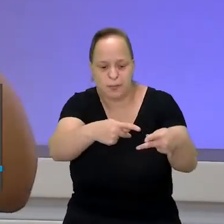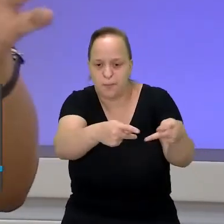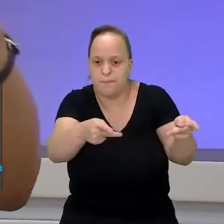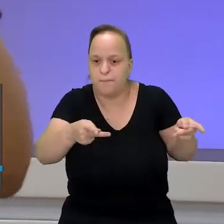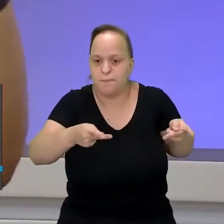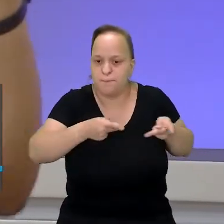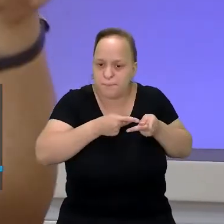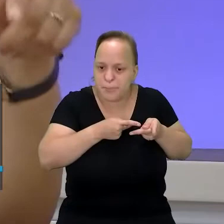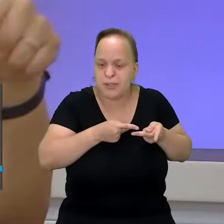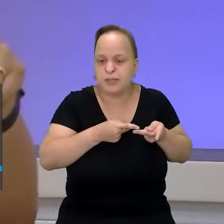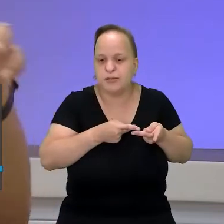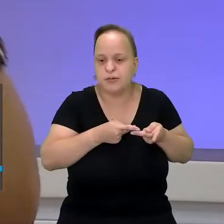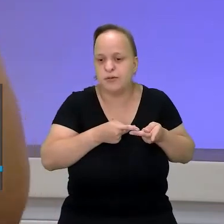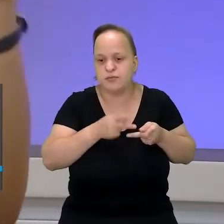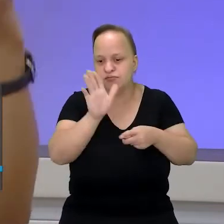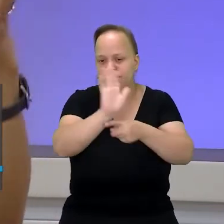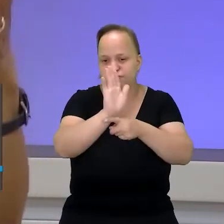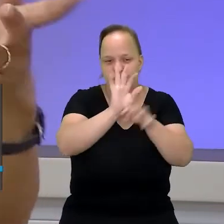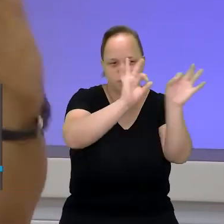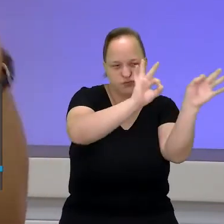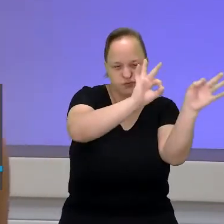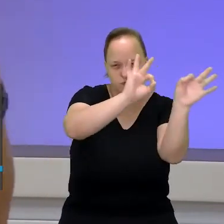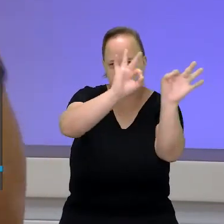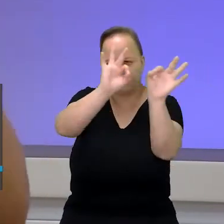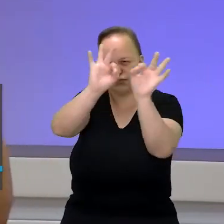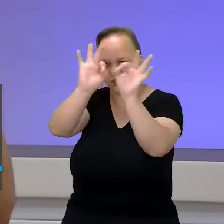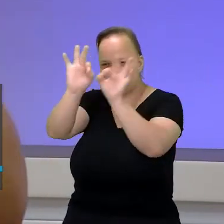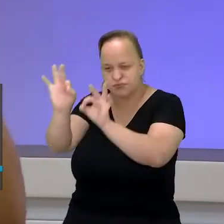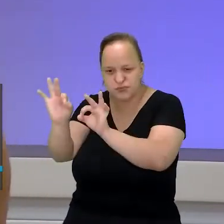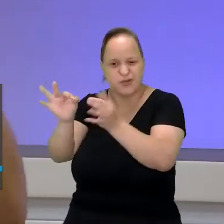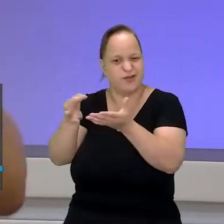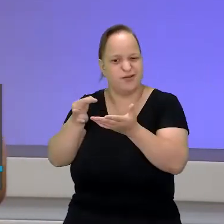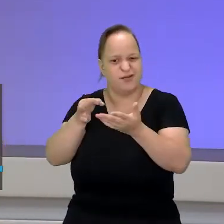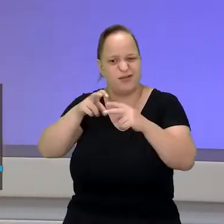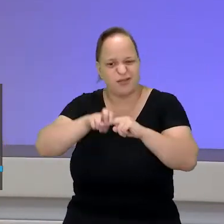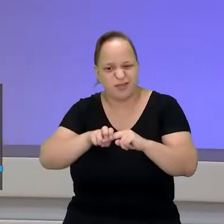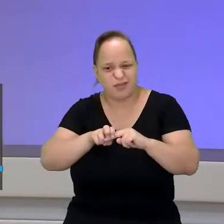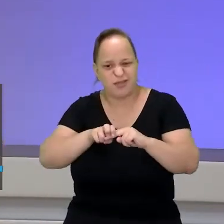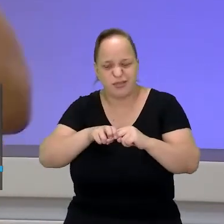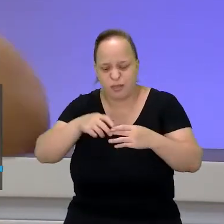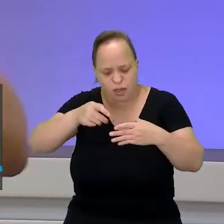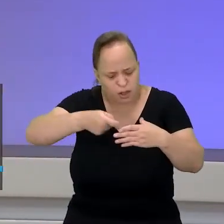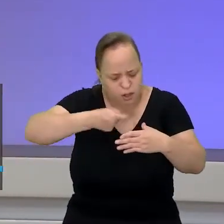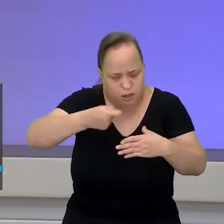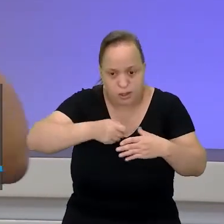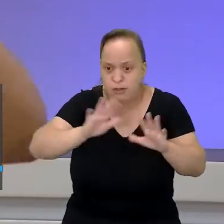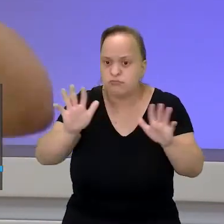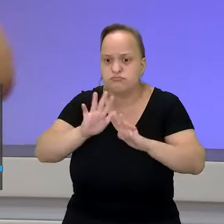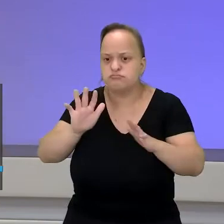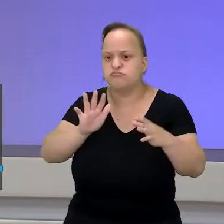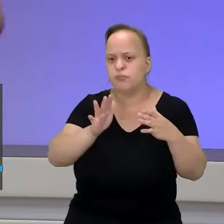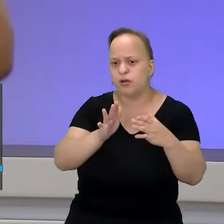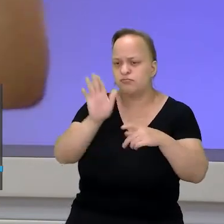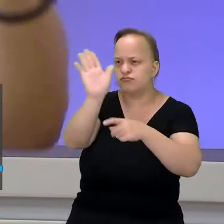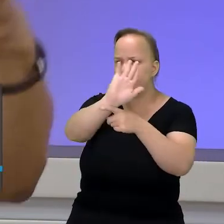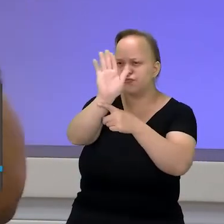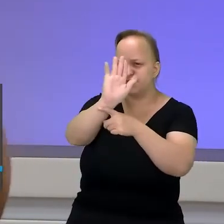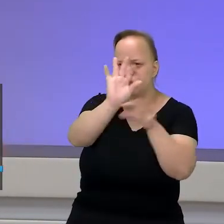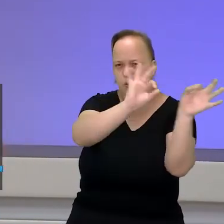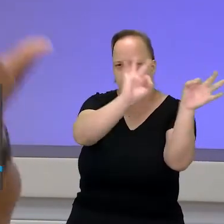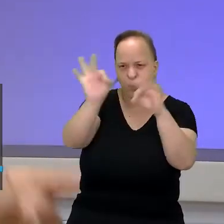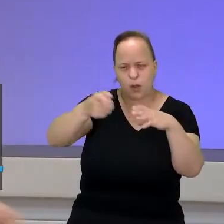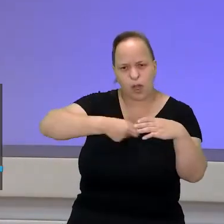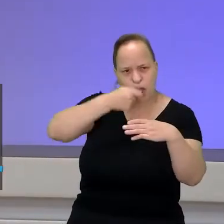pizza, tá lá, vamos assistir filme, uma sessão de filme em casa, ninguém senta, né? Vai comer pizza e assistir filme, senta e vai comer, vai discutindo sobre o